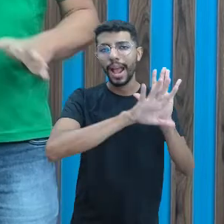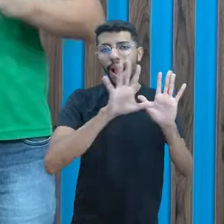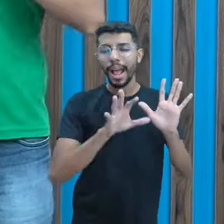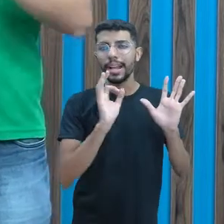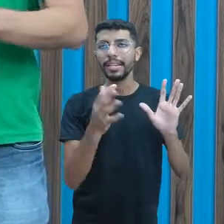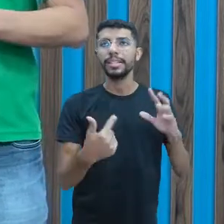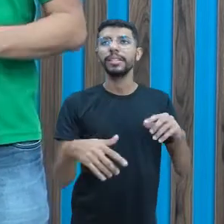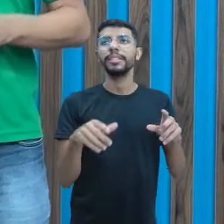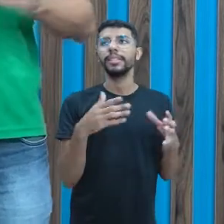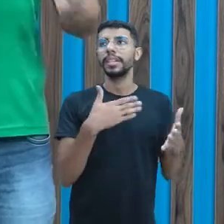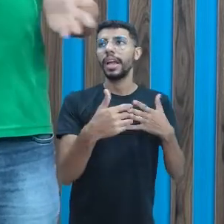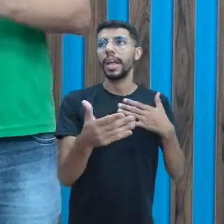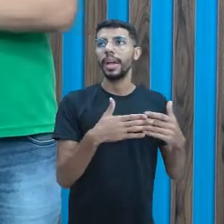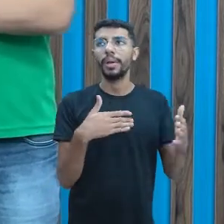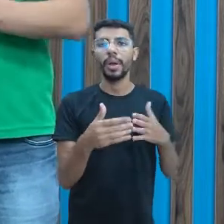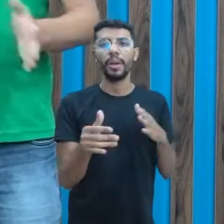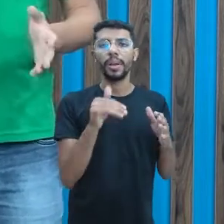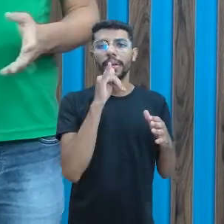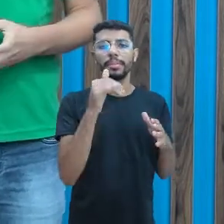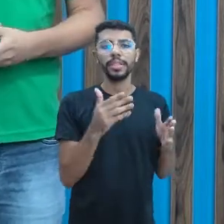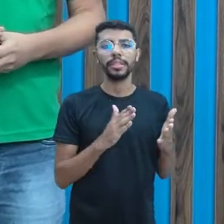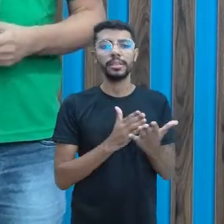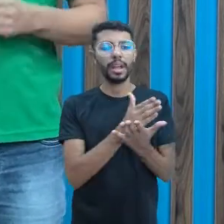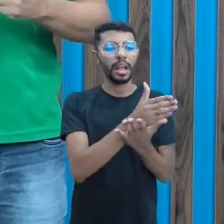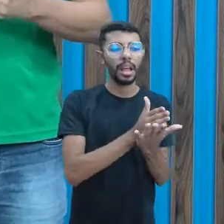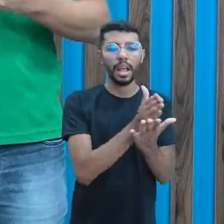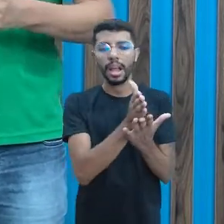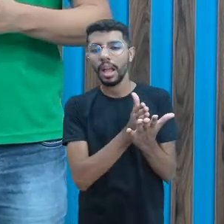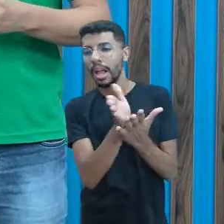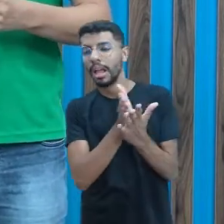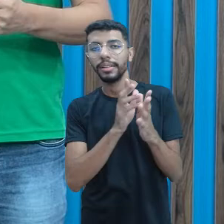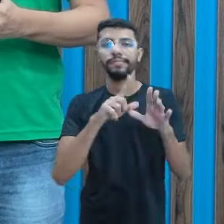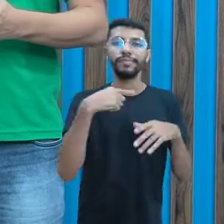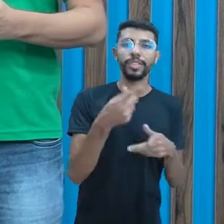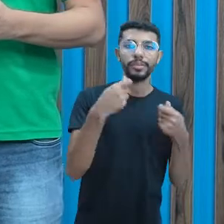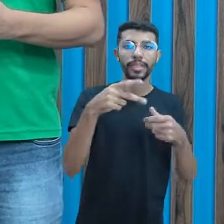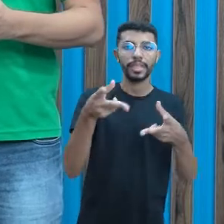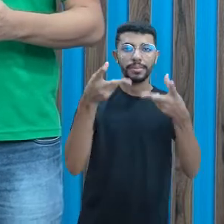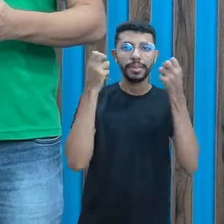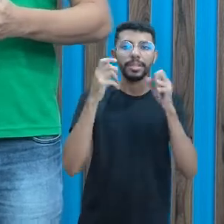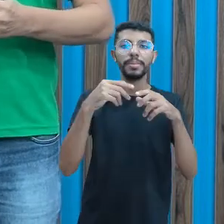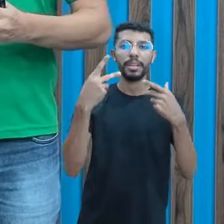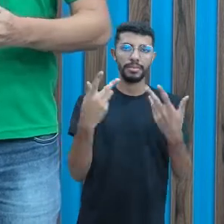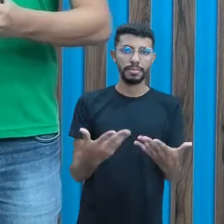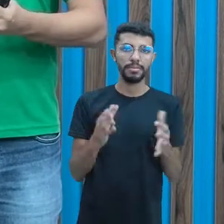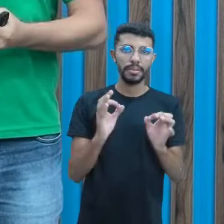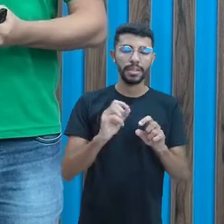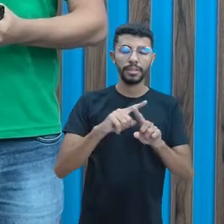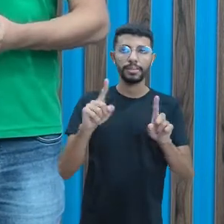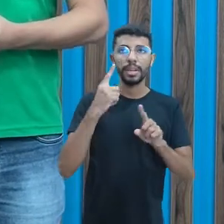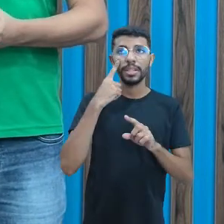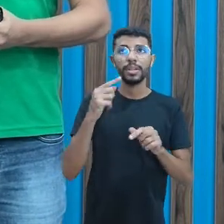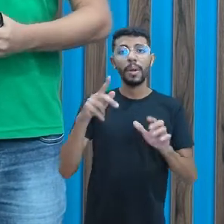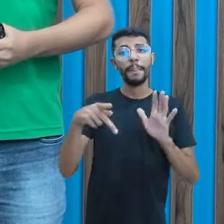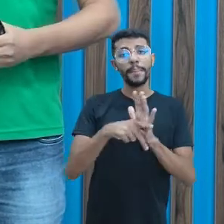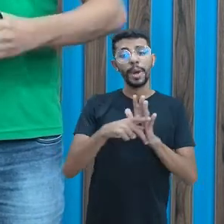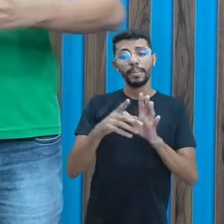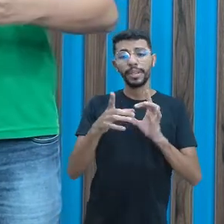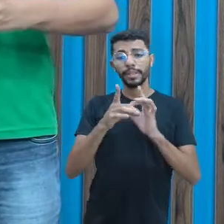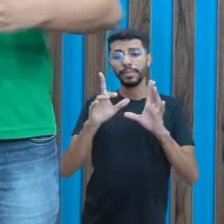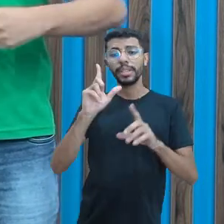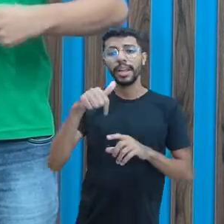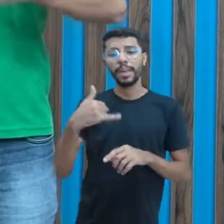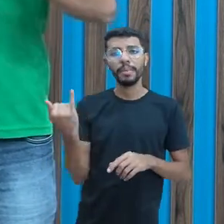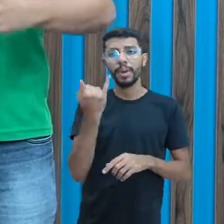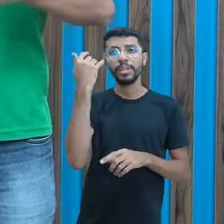em qualquer lado do poder, ele está indo, está transitando. Eu acho que a gente precisa ficar observando isso quanto eleitor. Mas para a democracia é importante que os